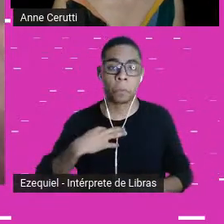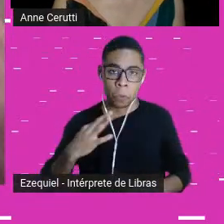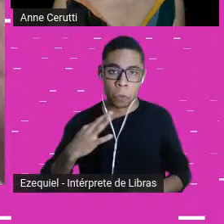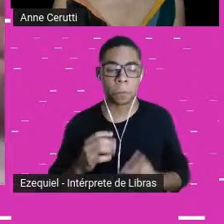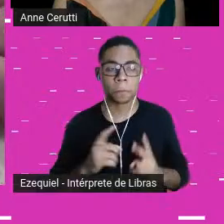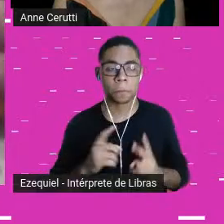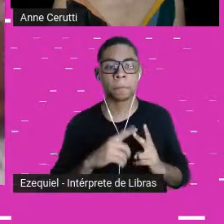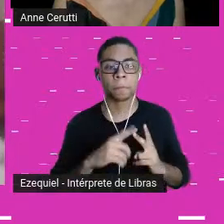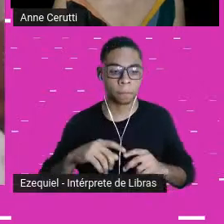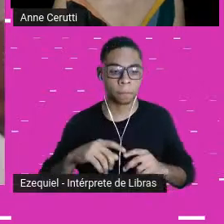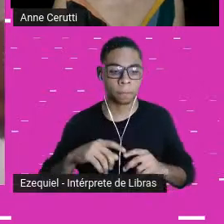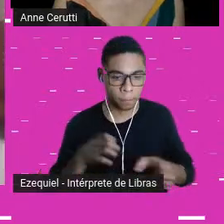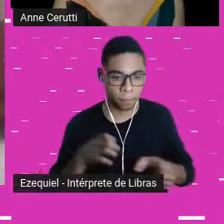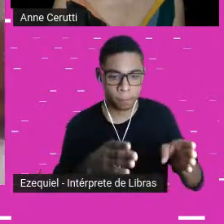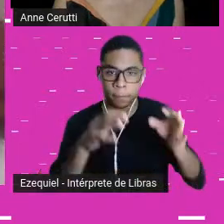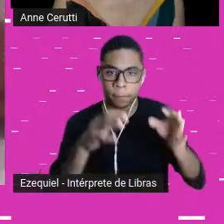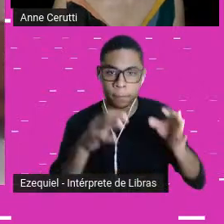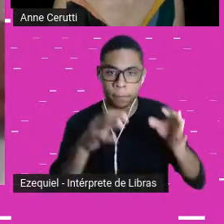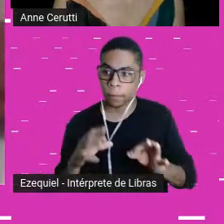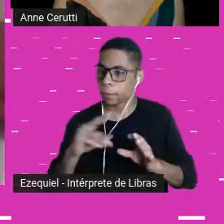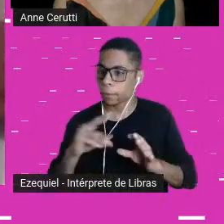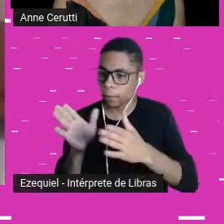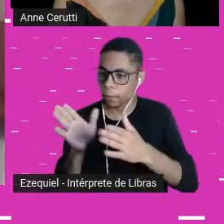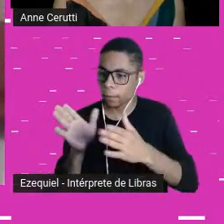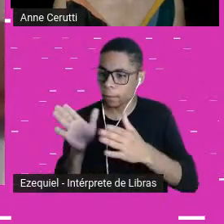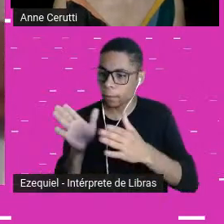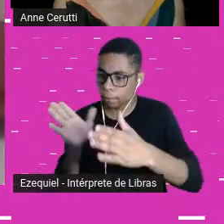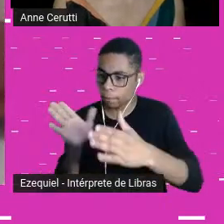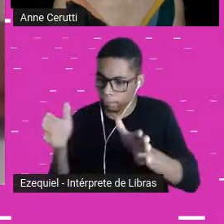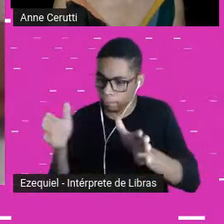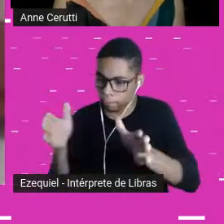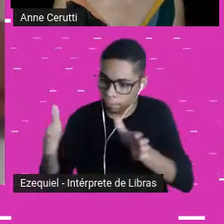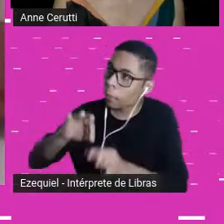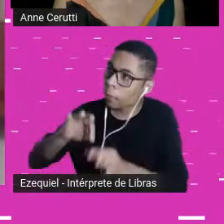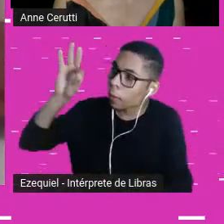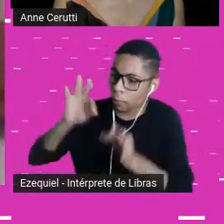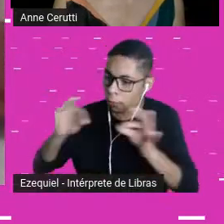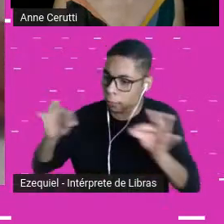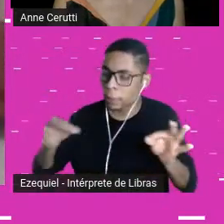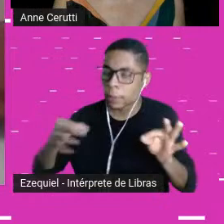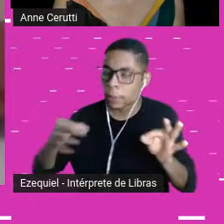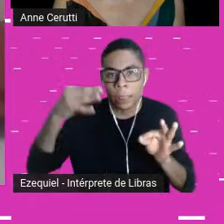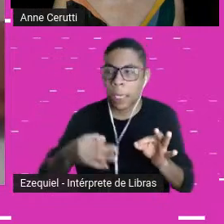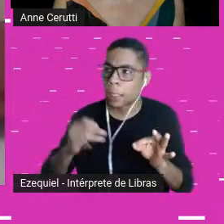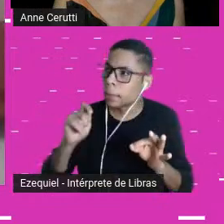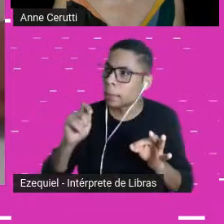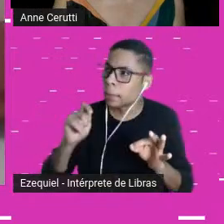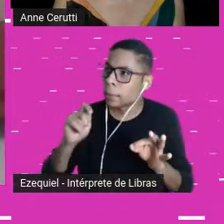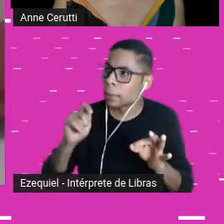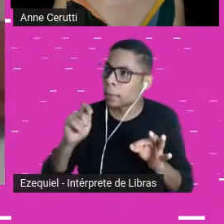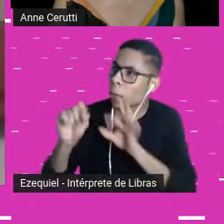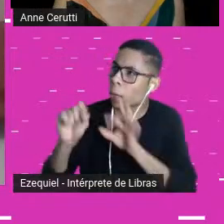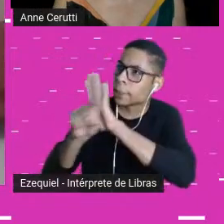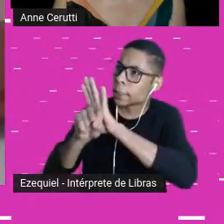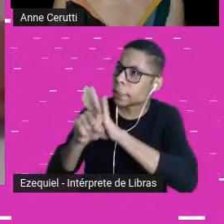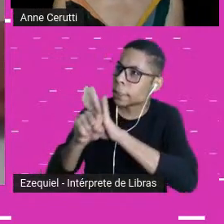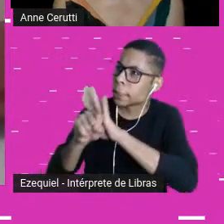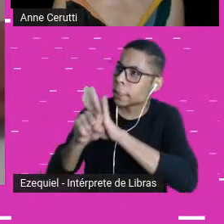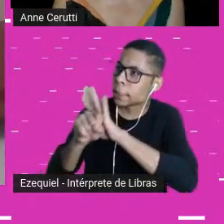tinha uma simbologia correta, né? Ele sempre falava da síntese e de que nada podia